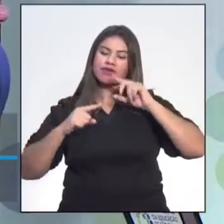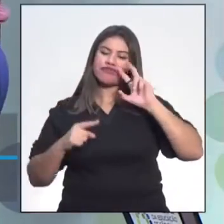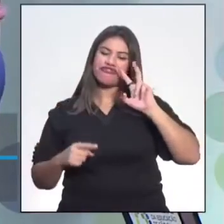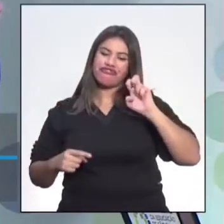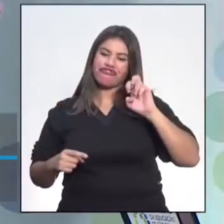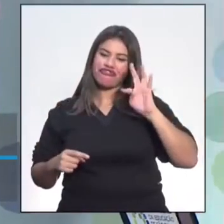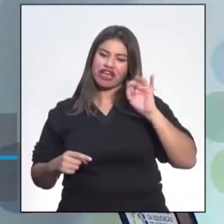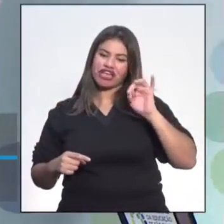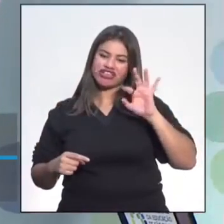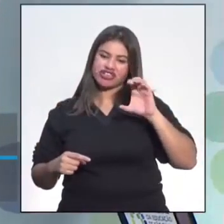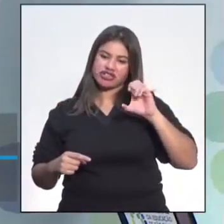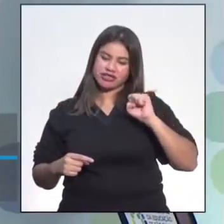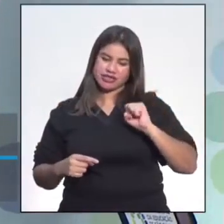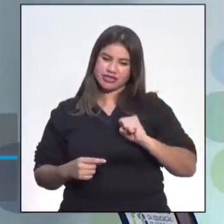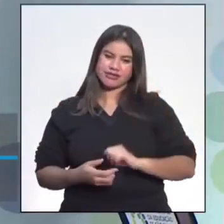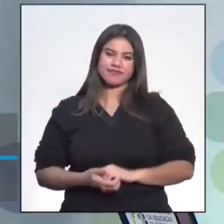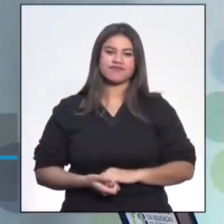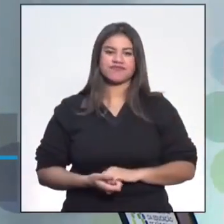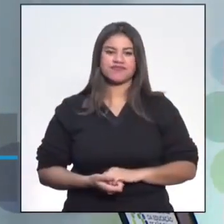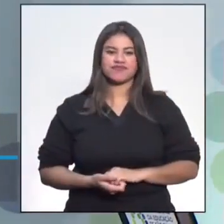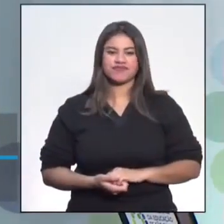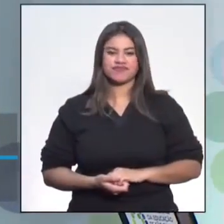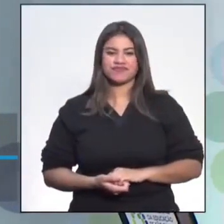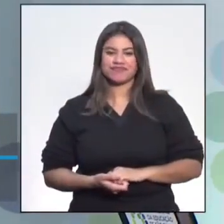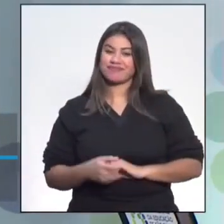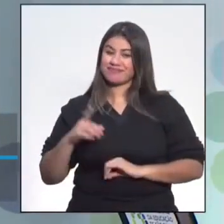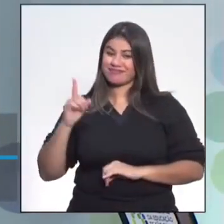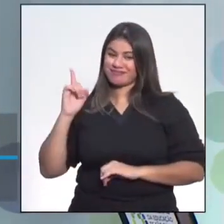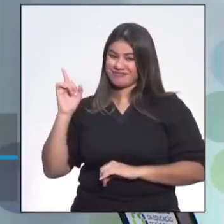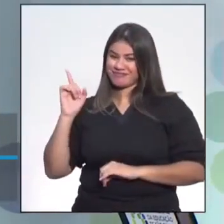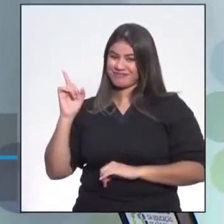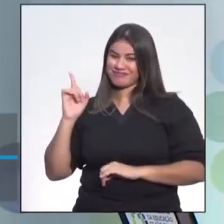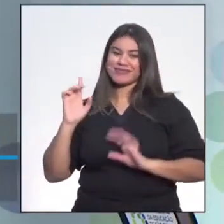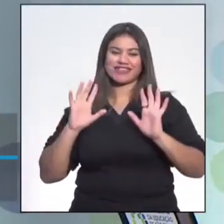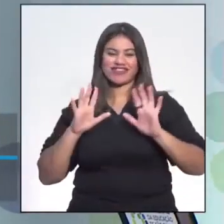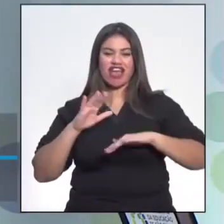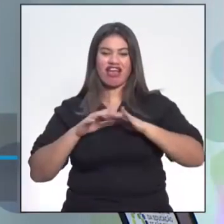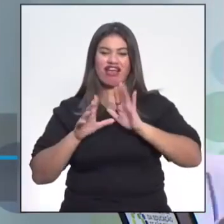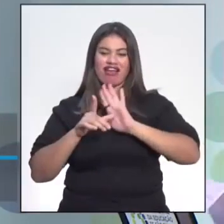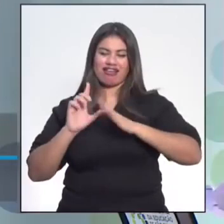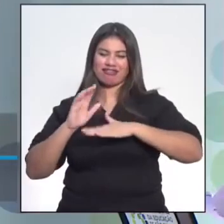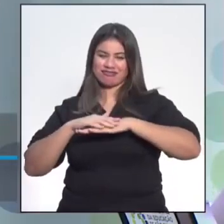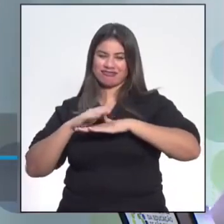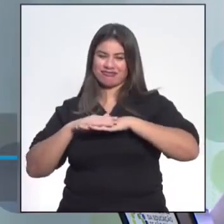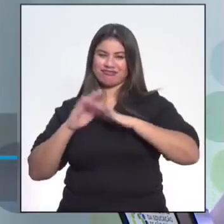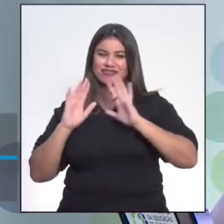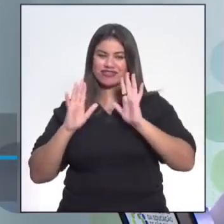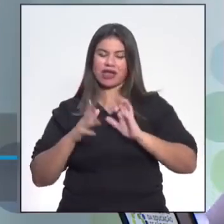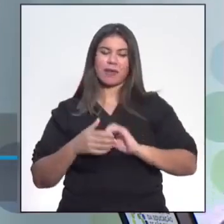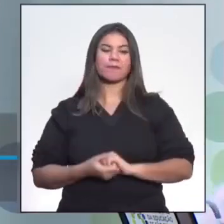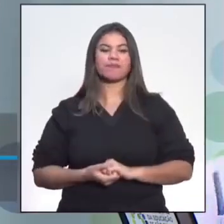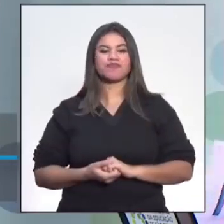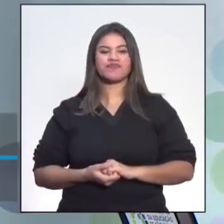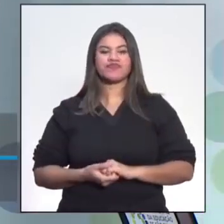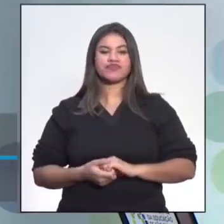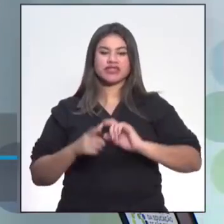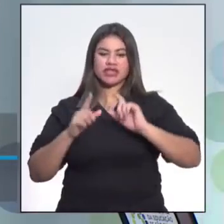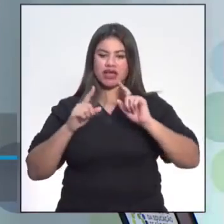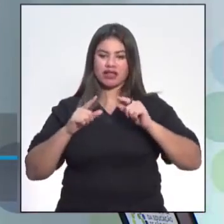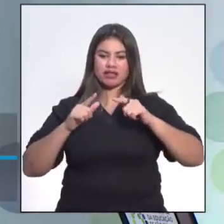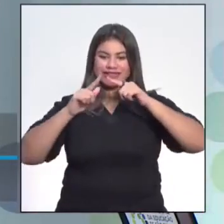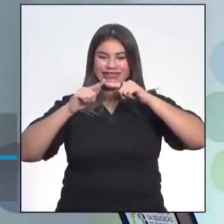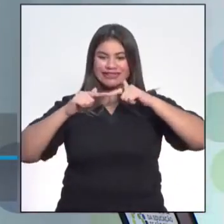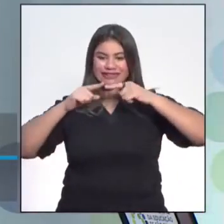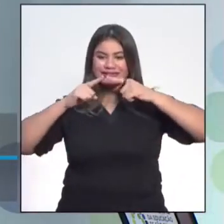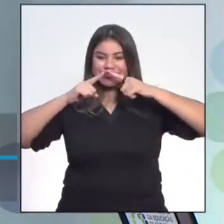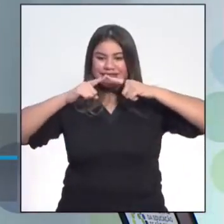para vocês. Que eu já fiz um desenho aqui. Ah, então lá. A gente tem a curvatura. Se a curvatura estiver sorrindo, né?